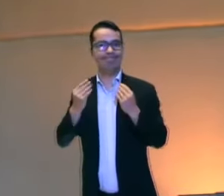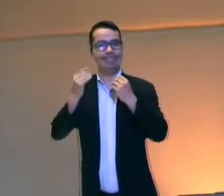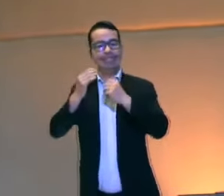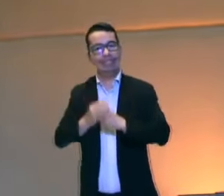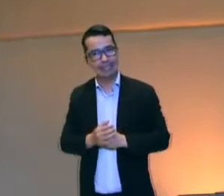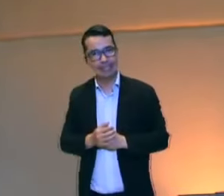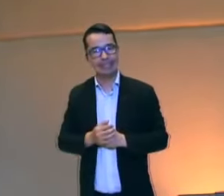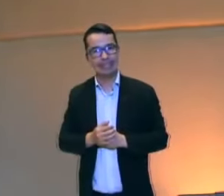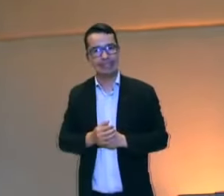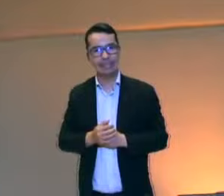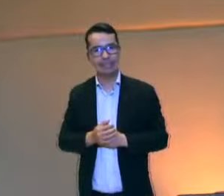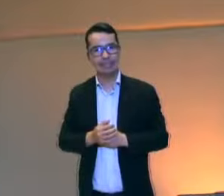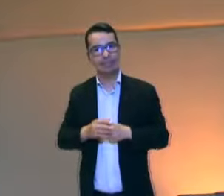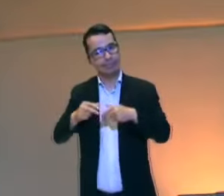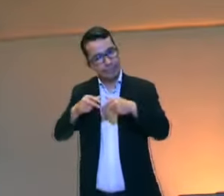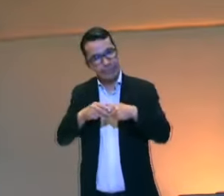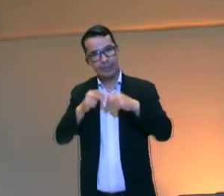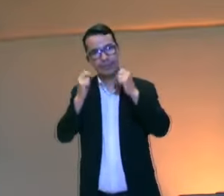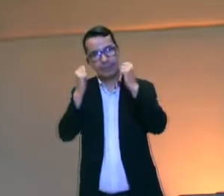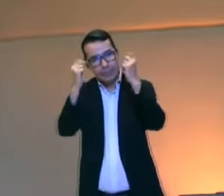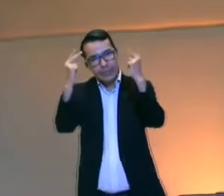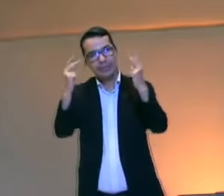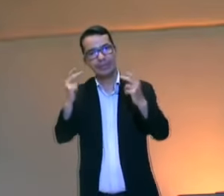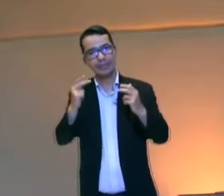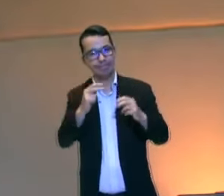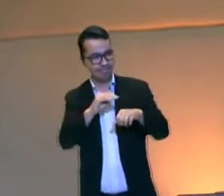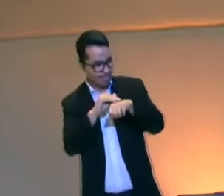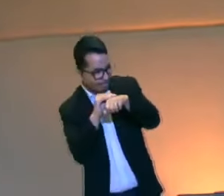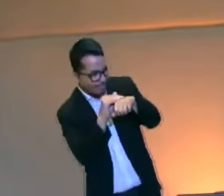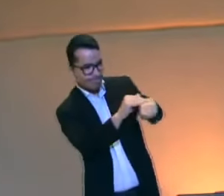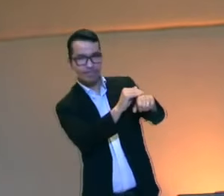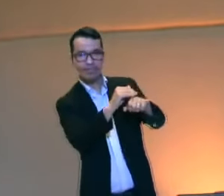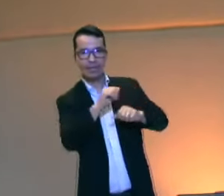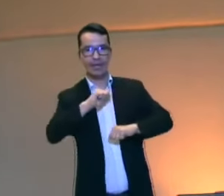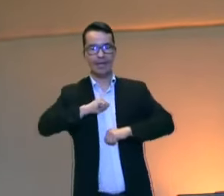alimentadas. Que tipo de ideia você está alimentando no teu coração?